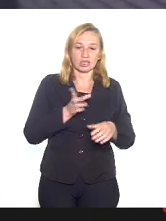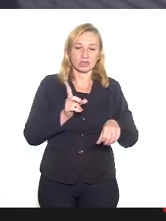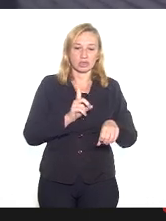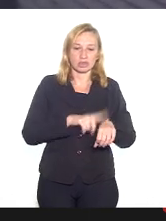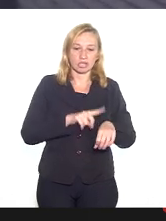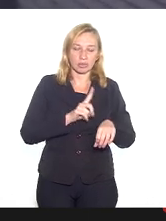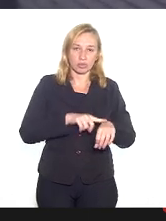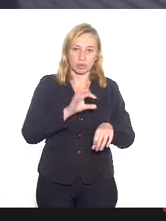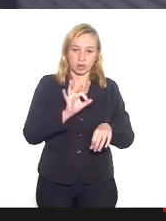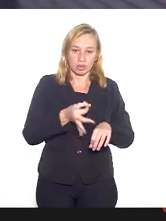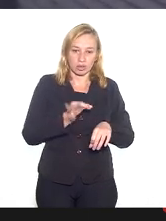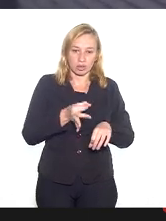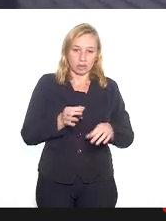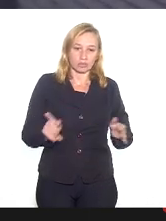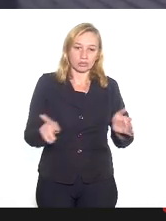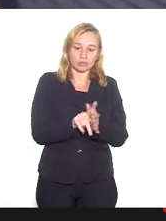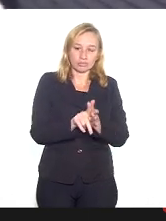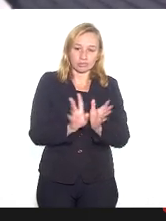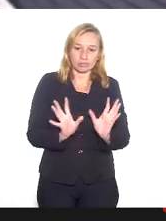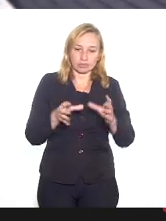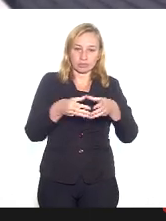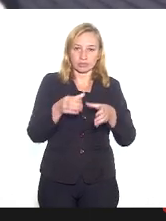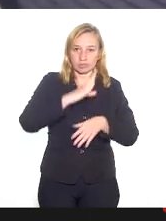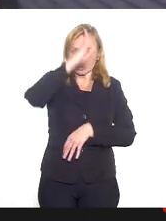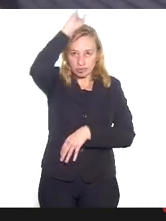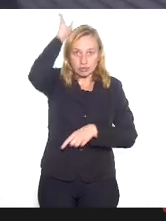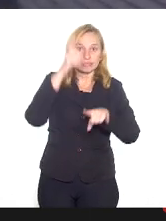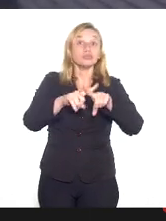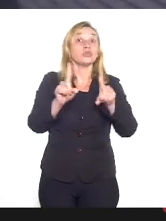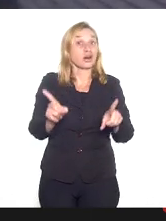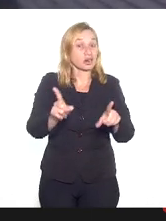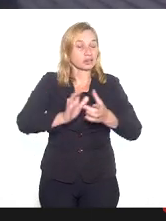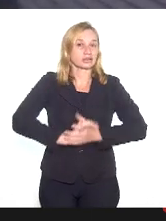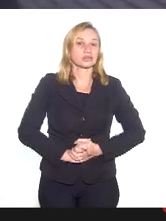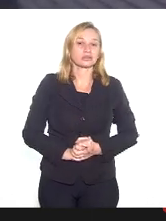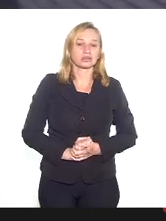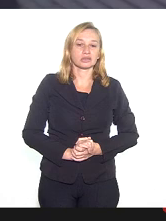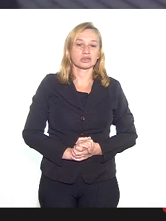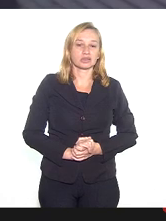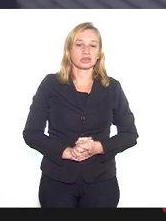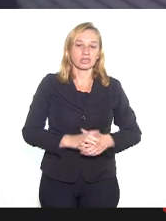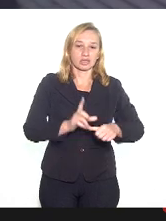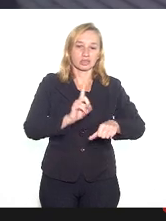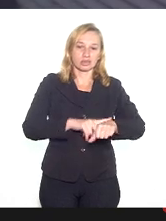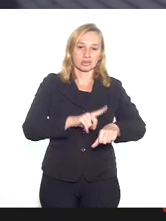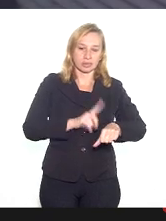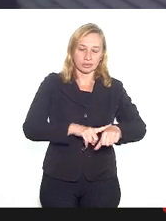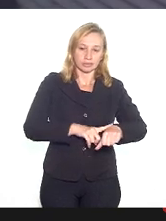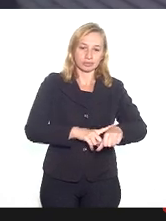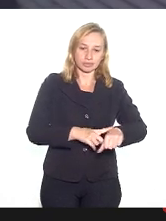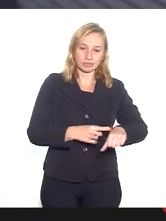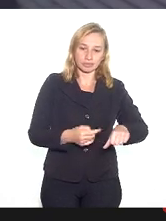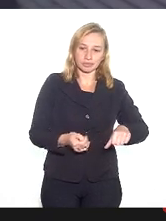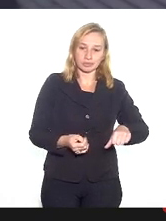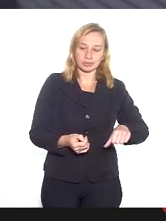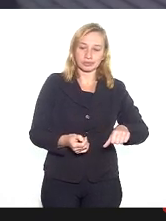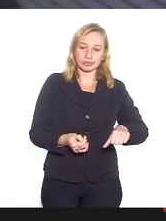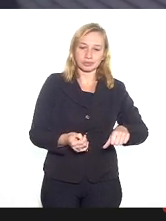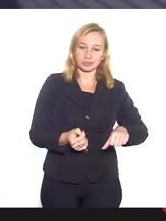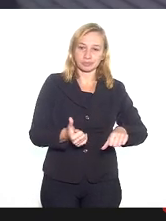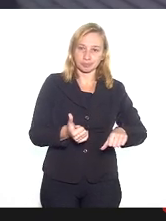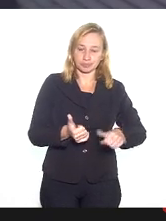vão fazer parte do nosso corpo, mas de maneira temporária. Então, uma lei que tem